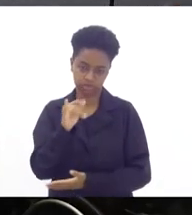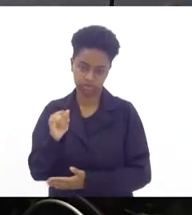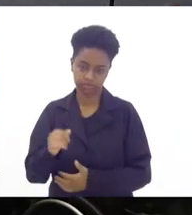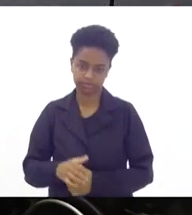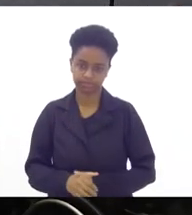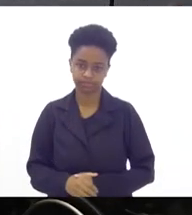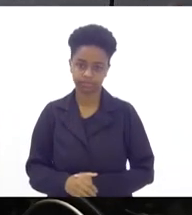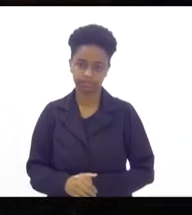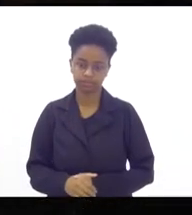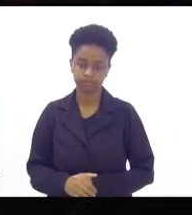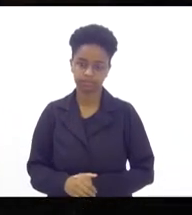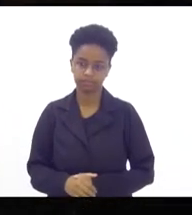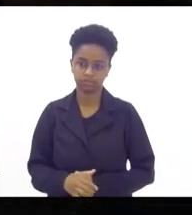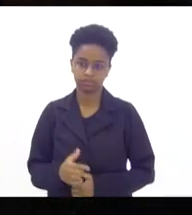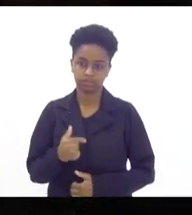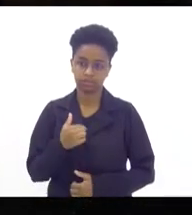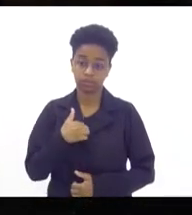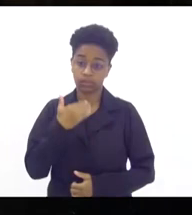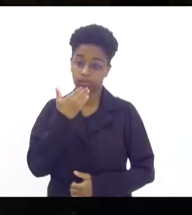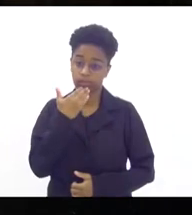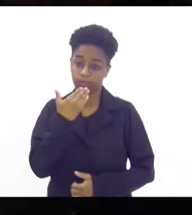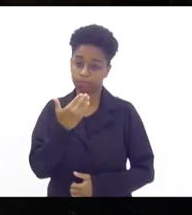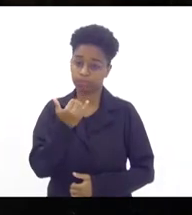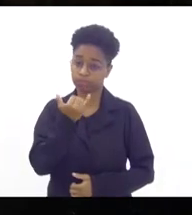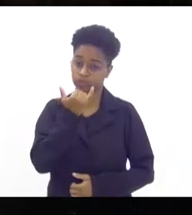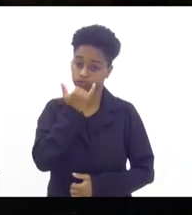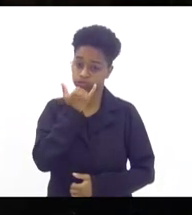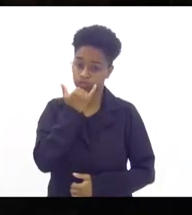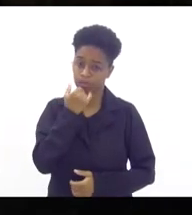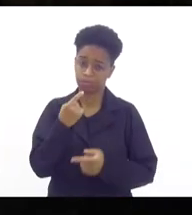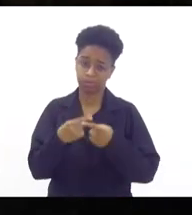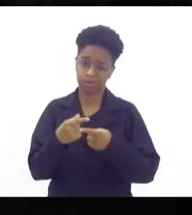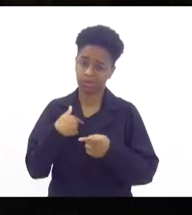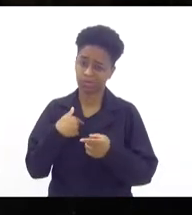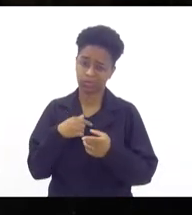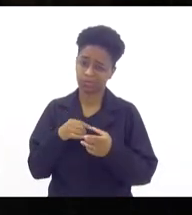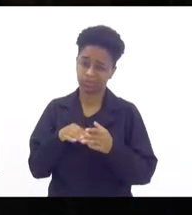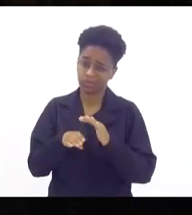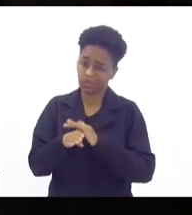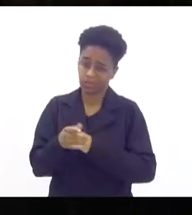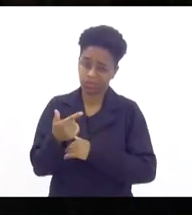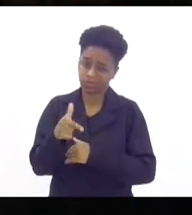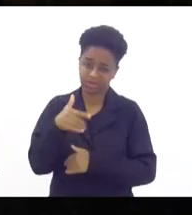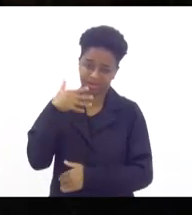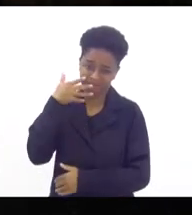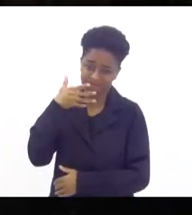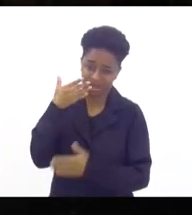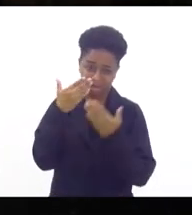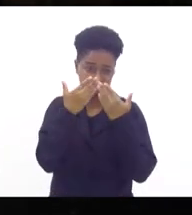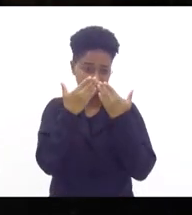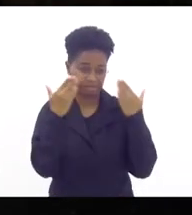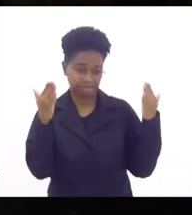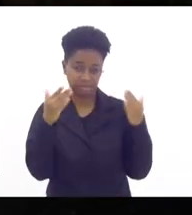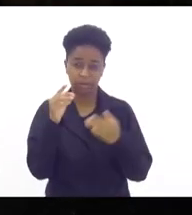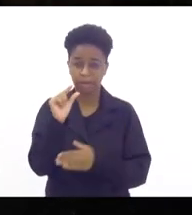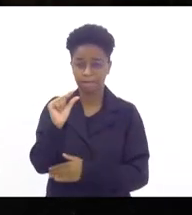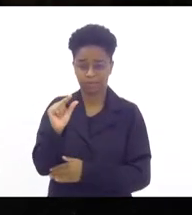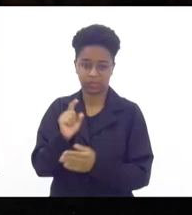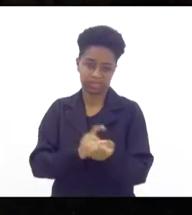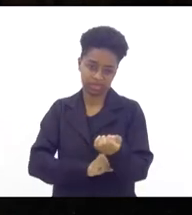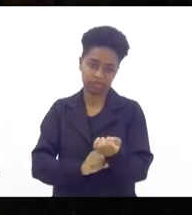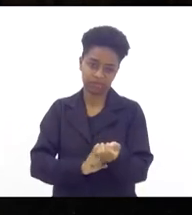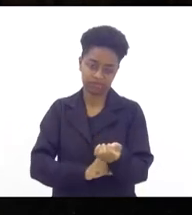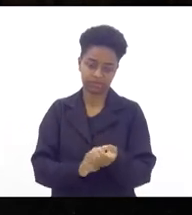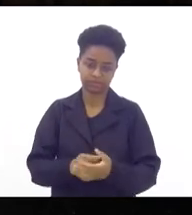quero pedir desculpas porque eu não estou acostumada a falar assim em público estou um pouquinho nervosa